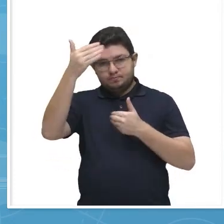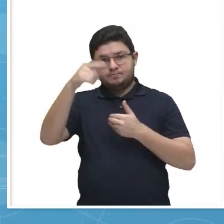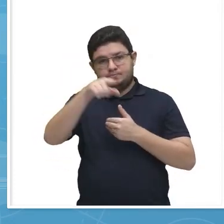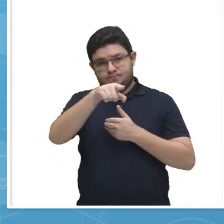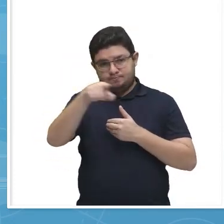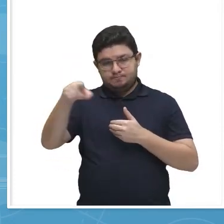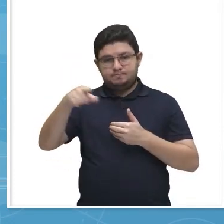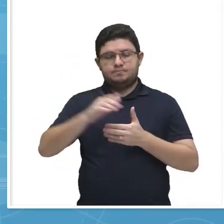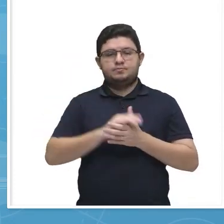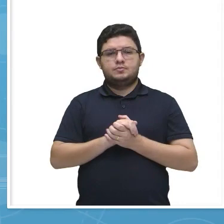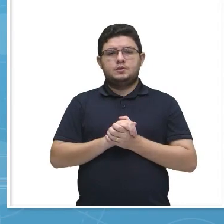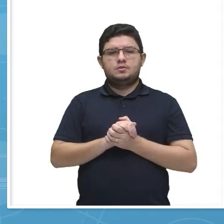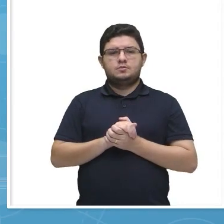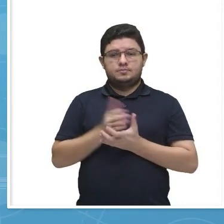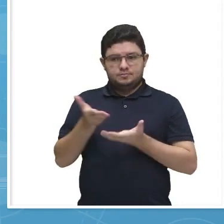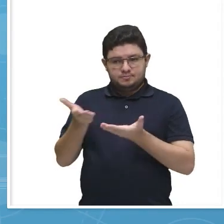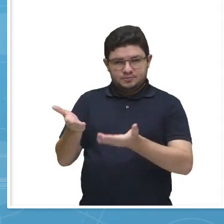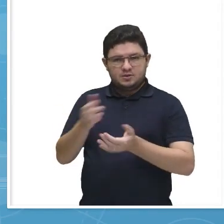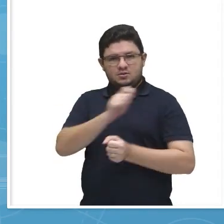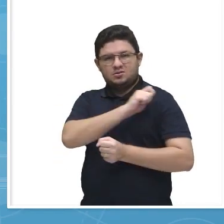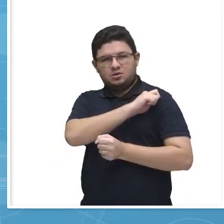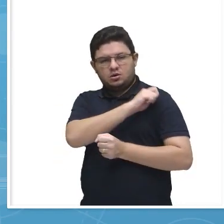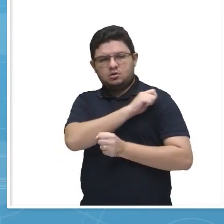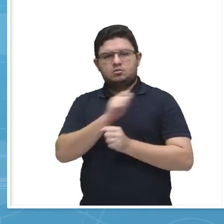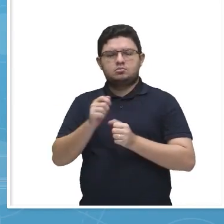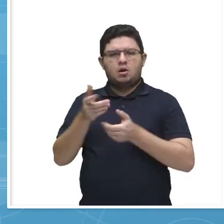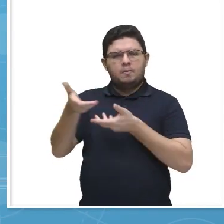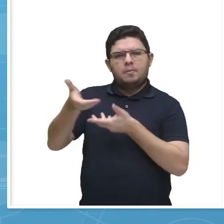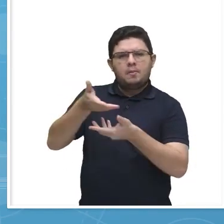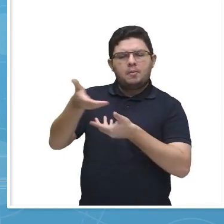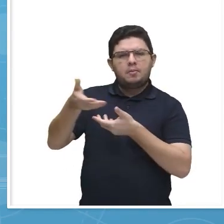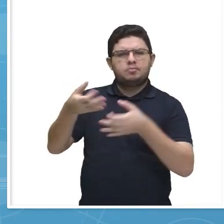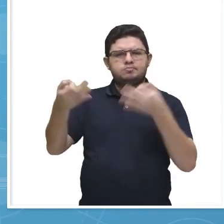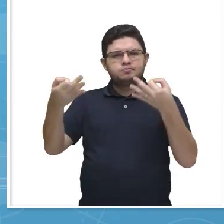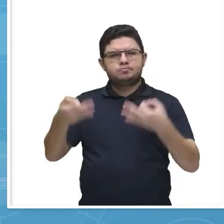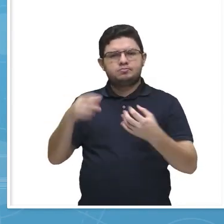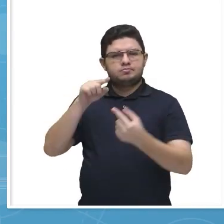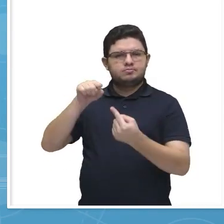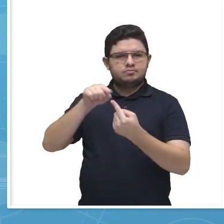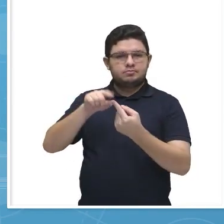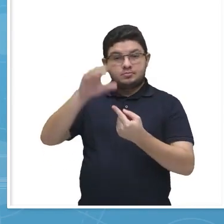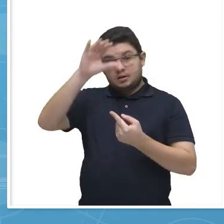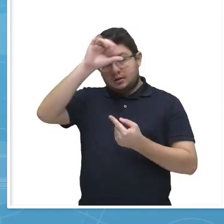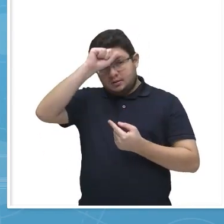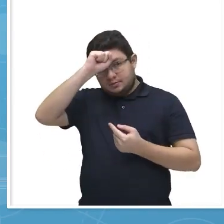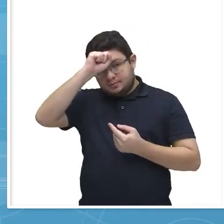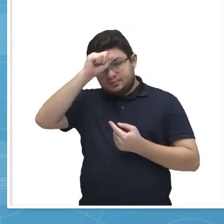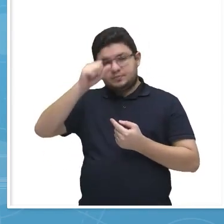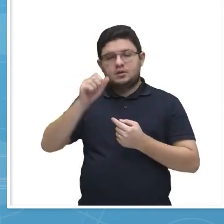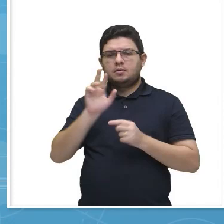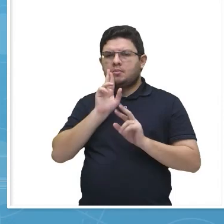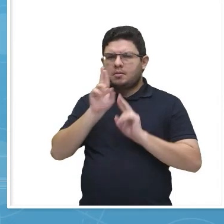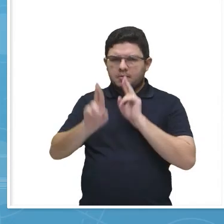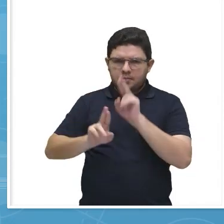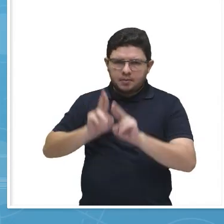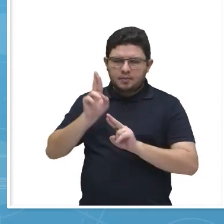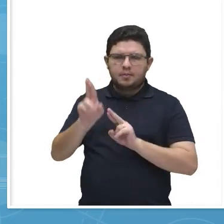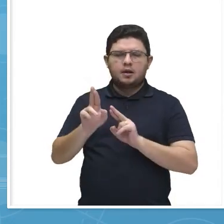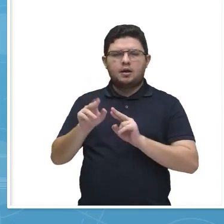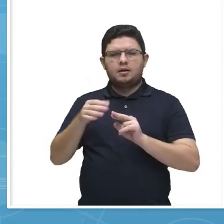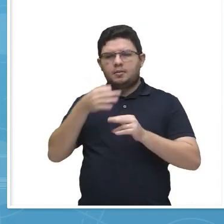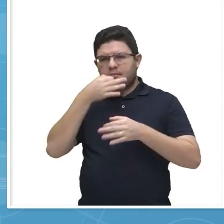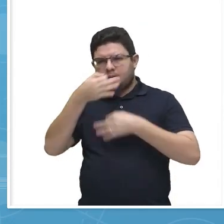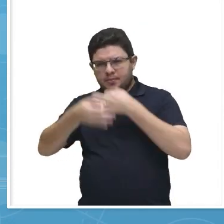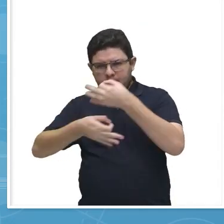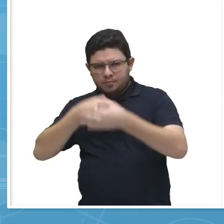utilizando o chat de maneira correta para aprender, certo? Então, enviando as respostas, questionando,